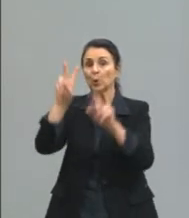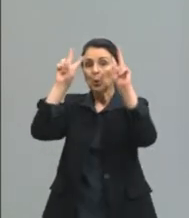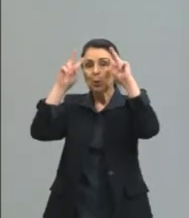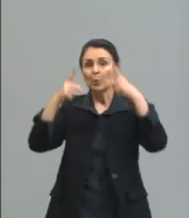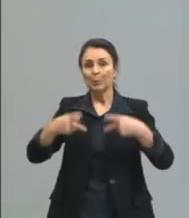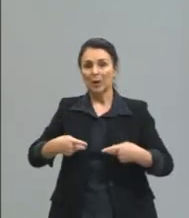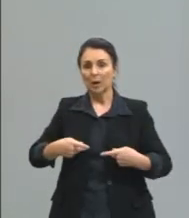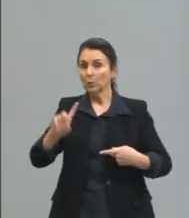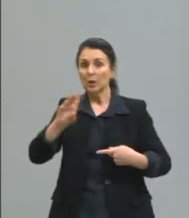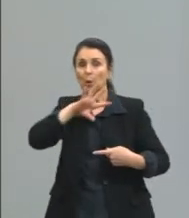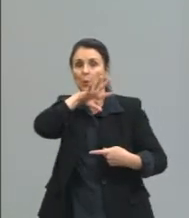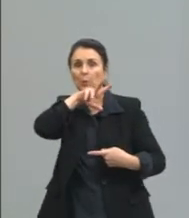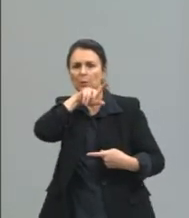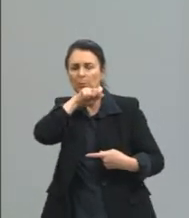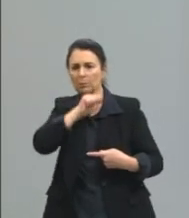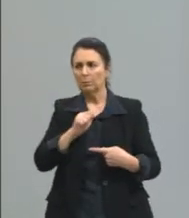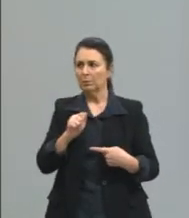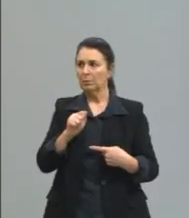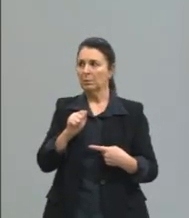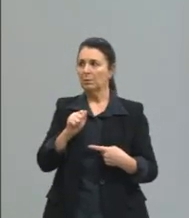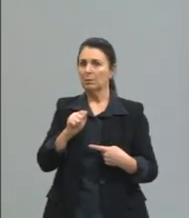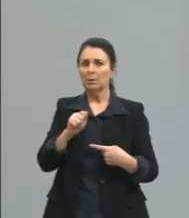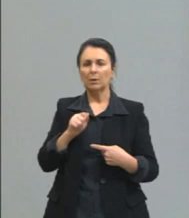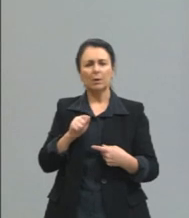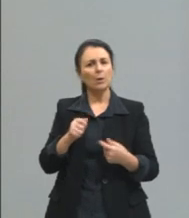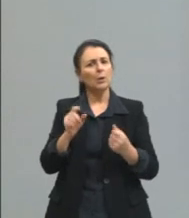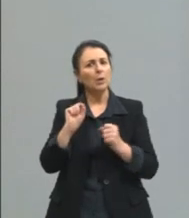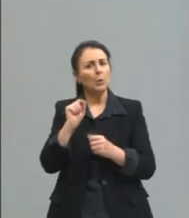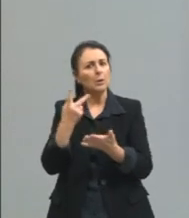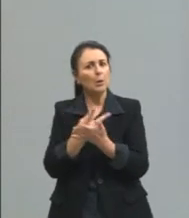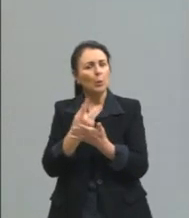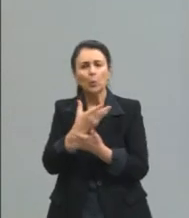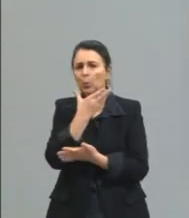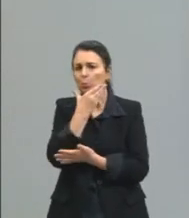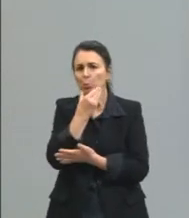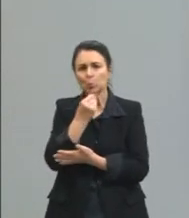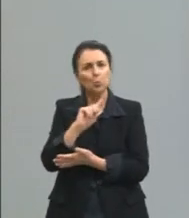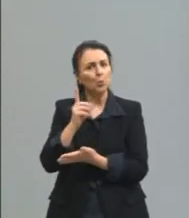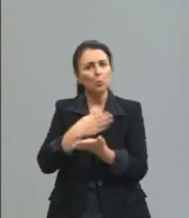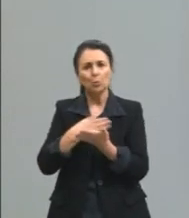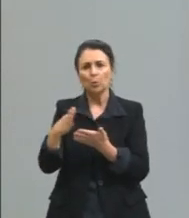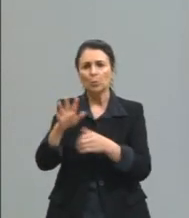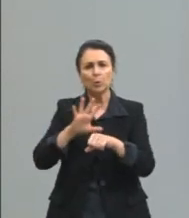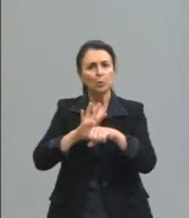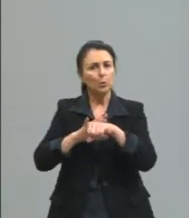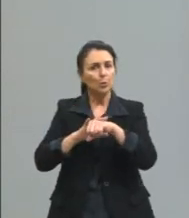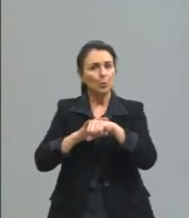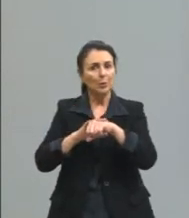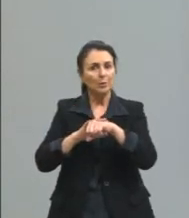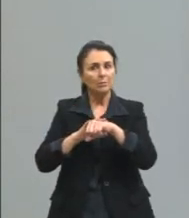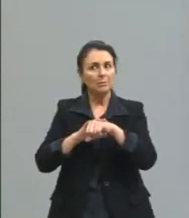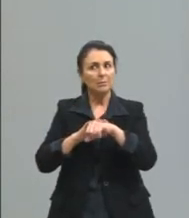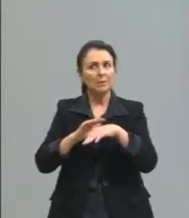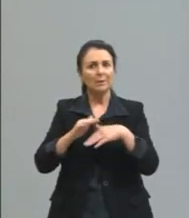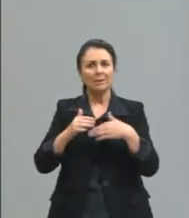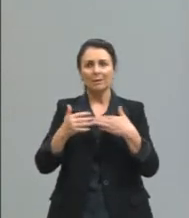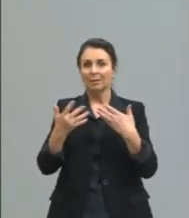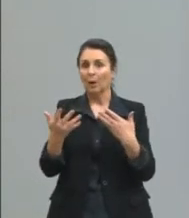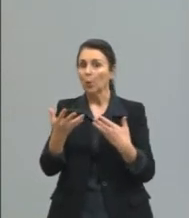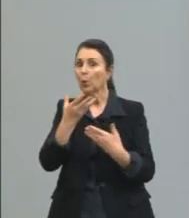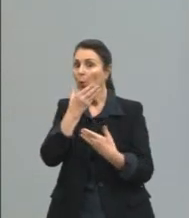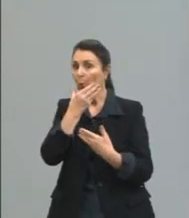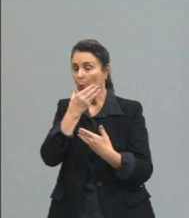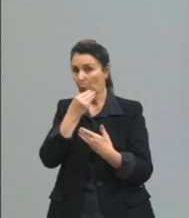muitas mortes. O menino não adoeceu. Então, considerando o resultado do